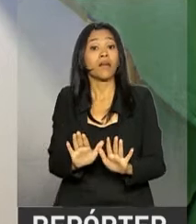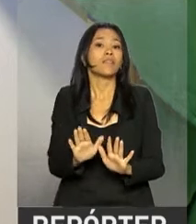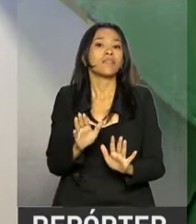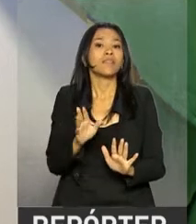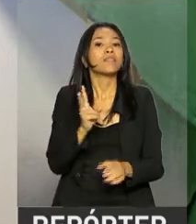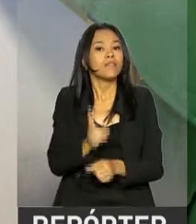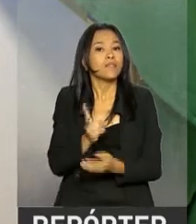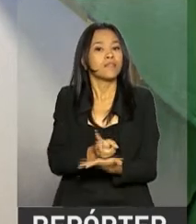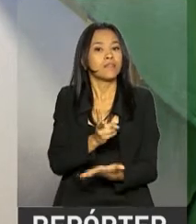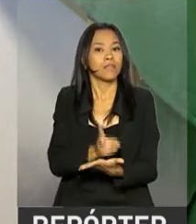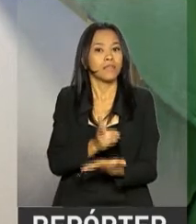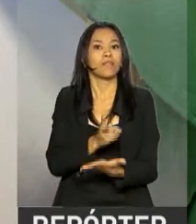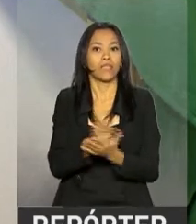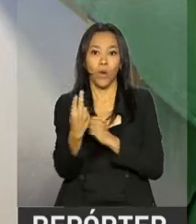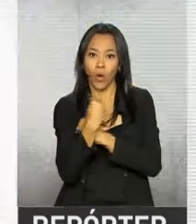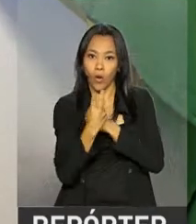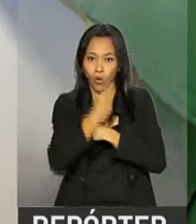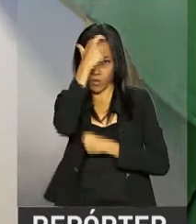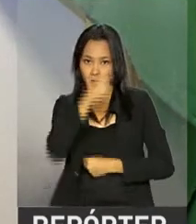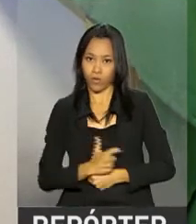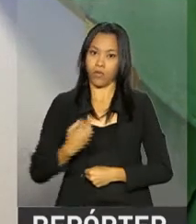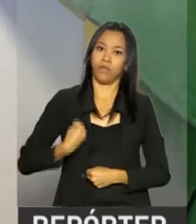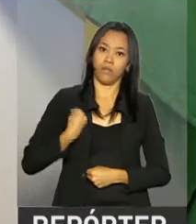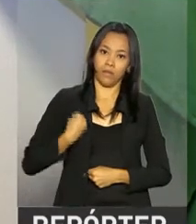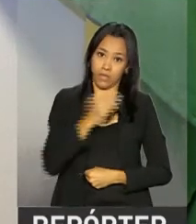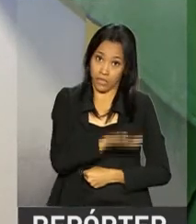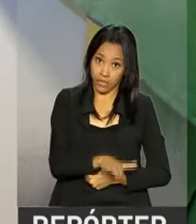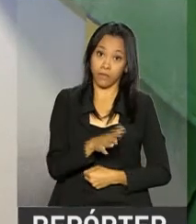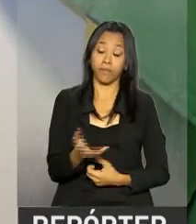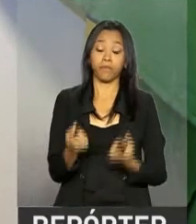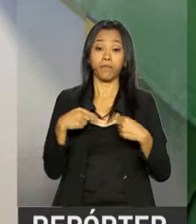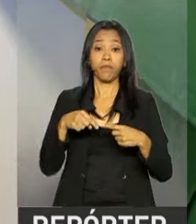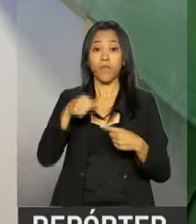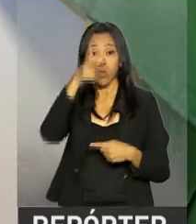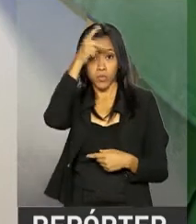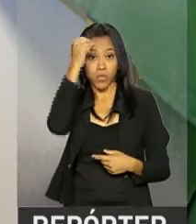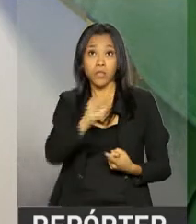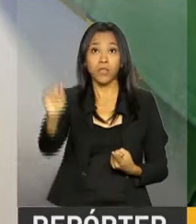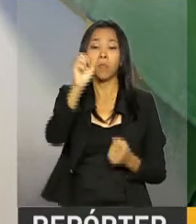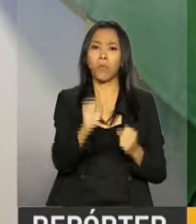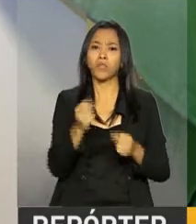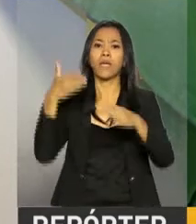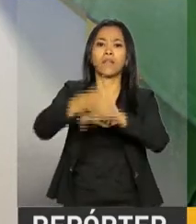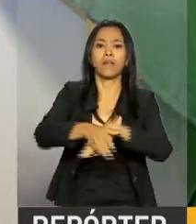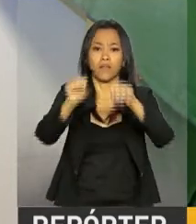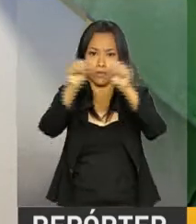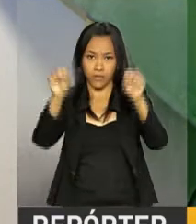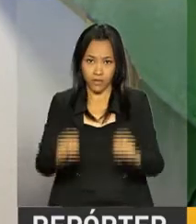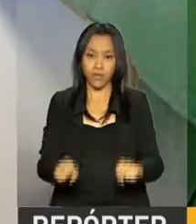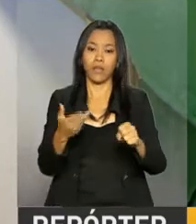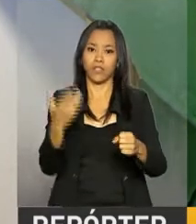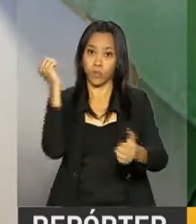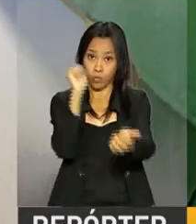cuidar da formação e da proteção dessa criança os municípios podem se inscrever através do site do ministério do esporte do novo